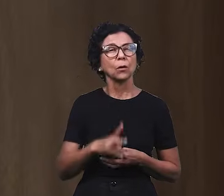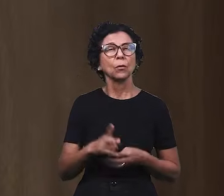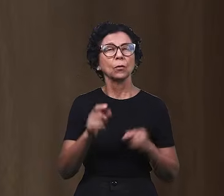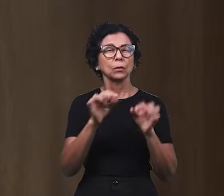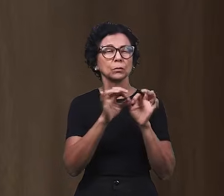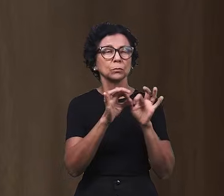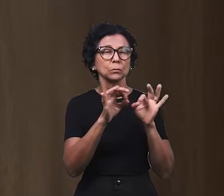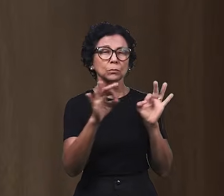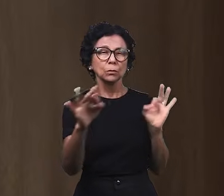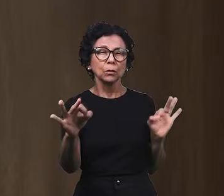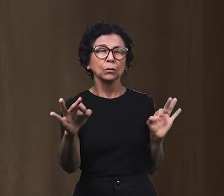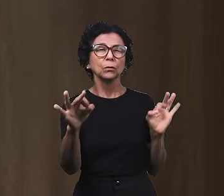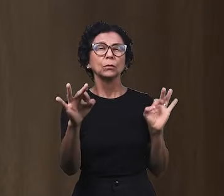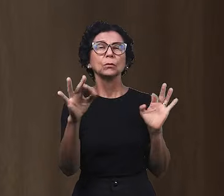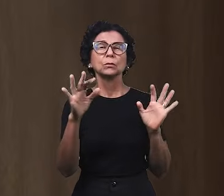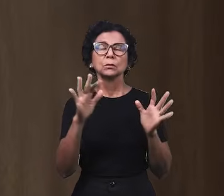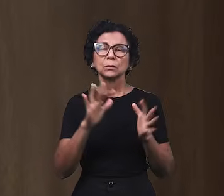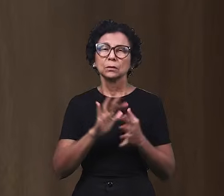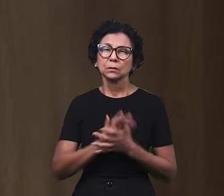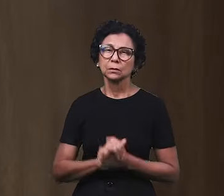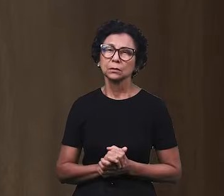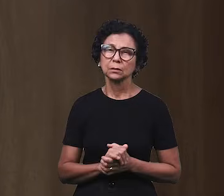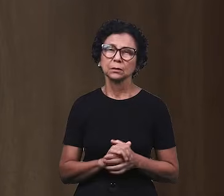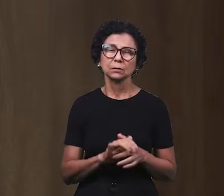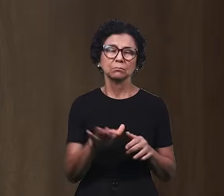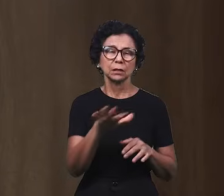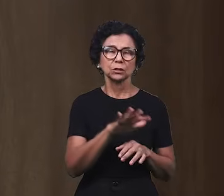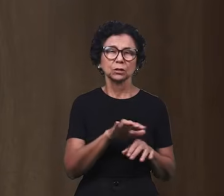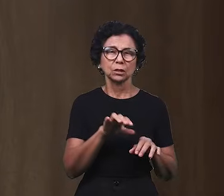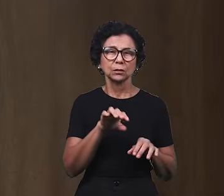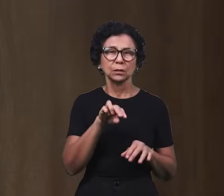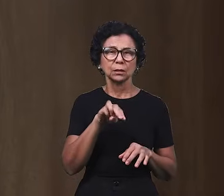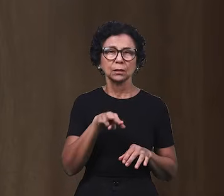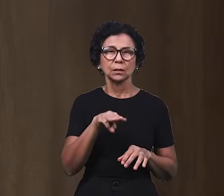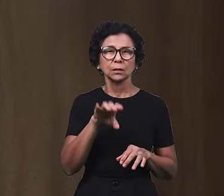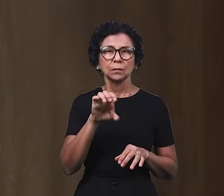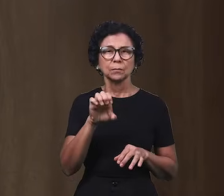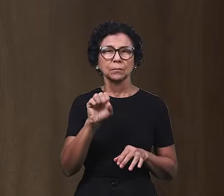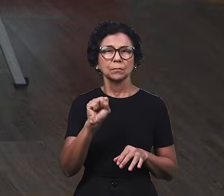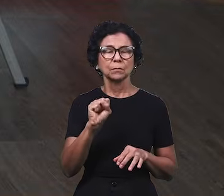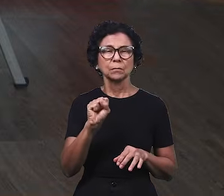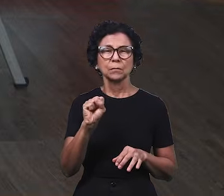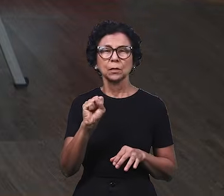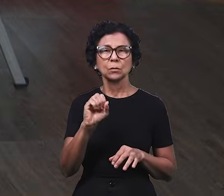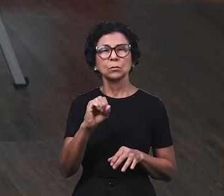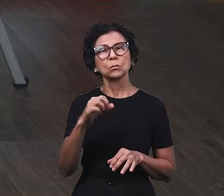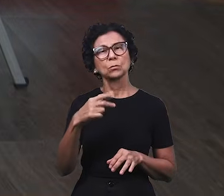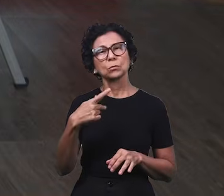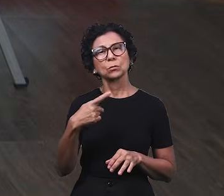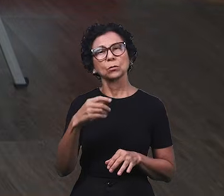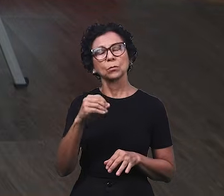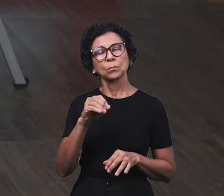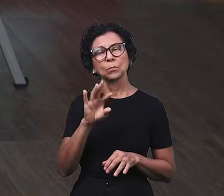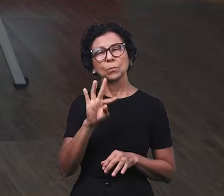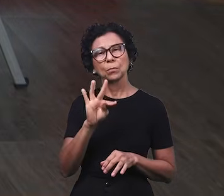de longe, do Oriente, provavelmente ali a Mesopotâmia, aquela região. Isso.